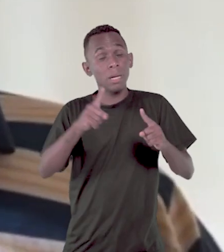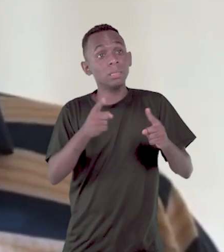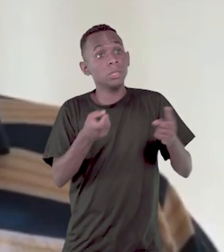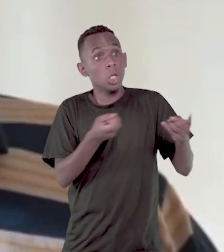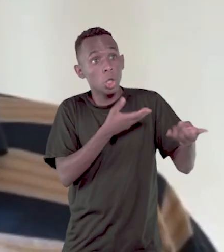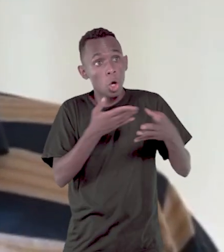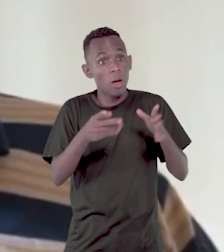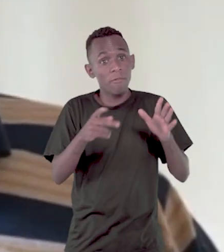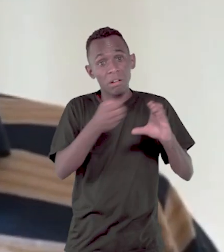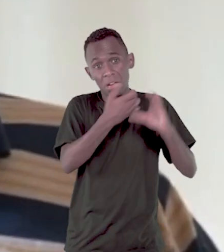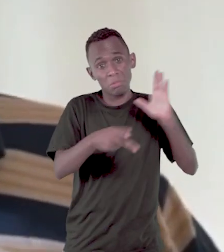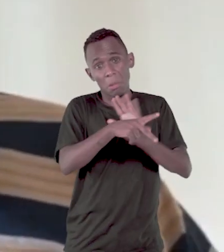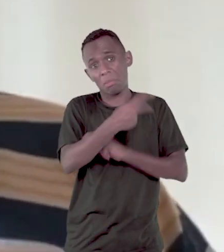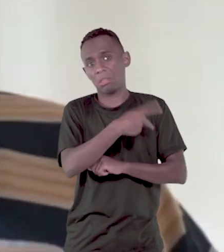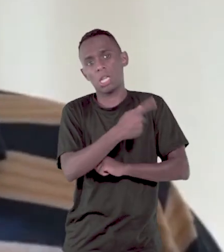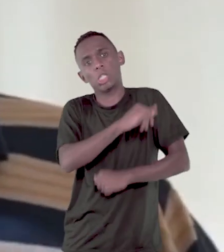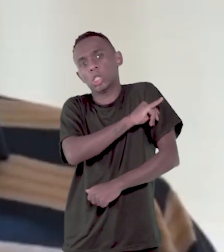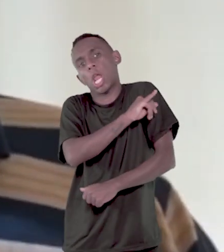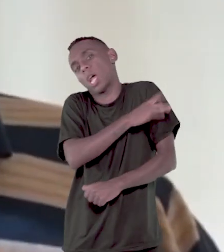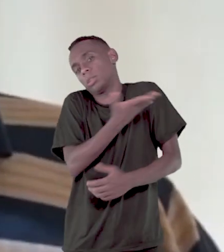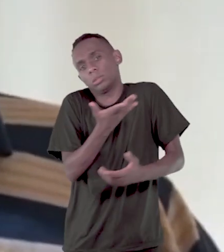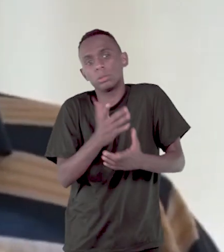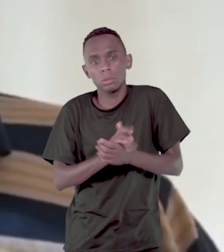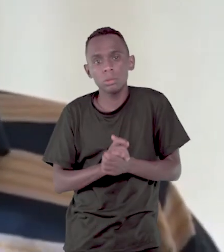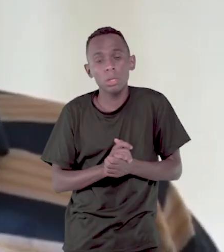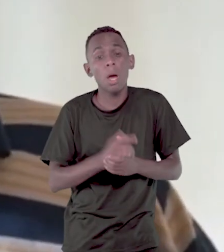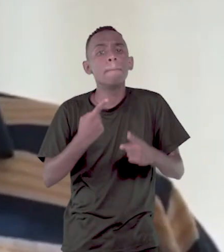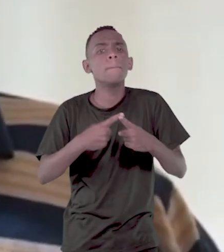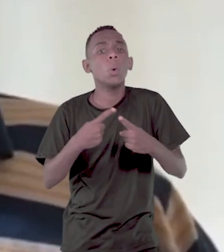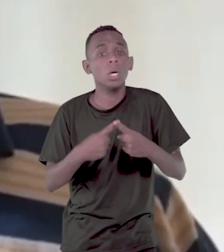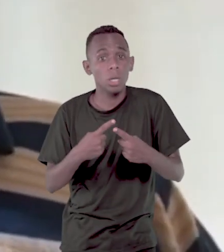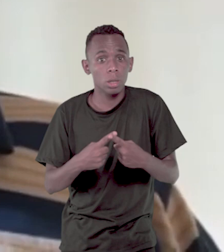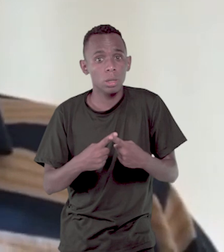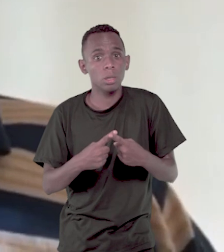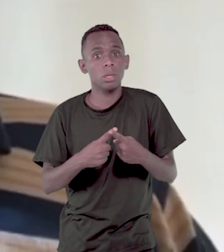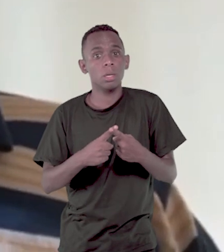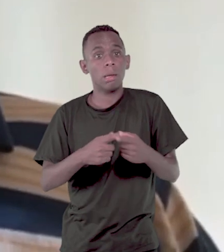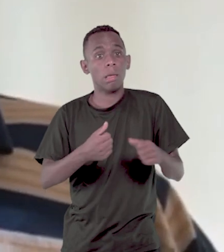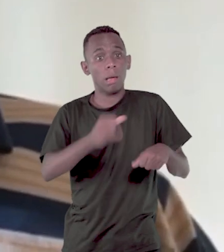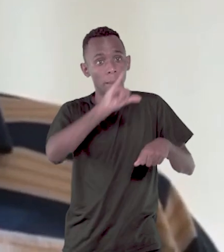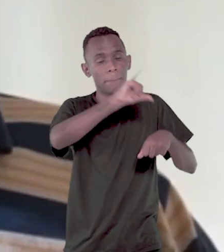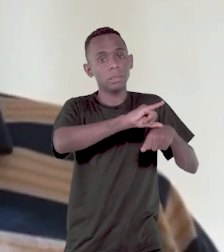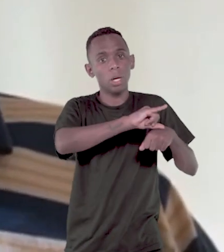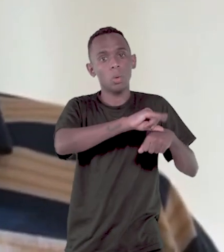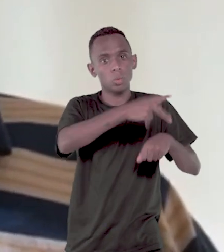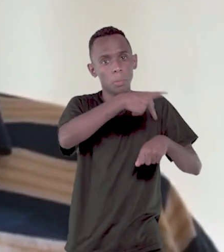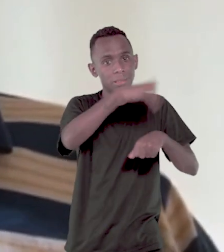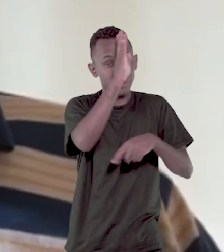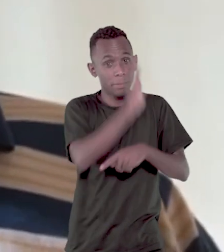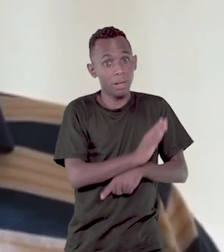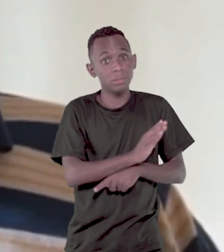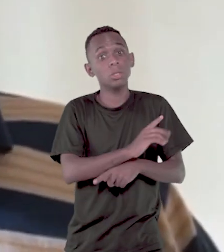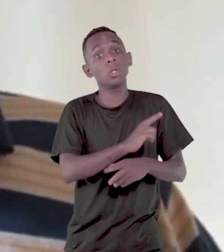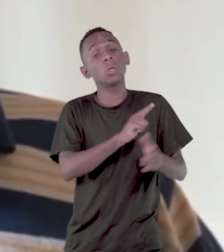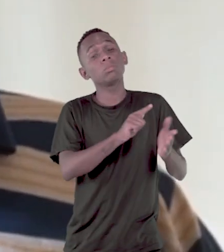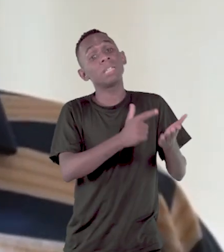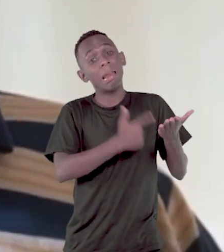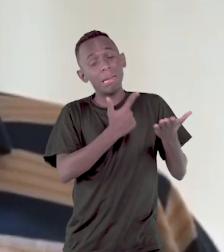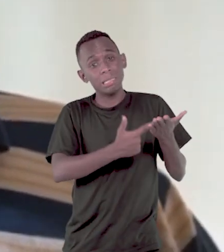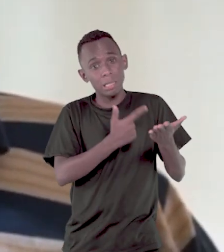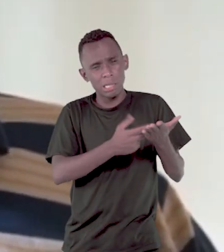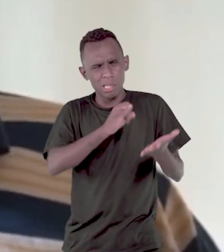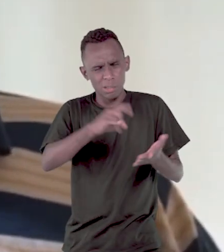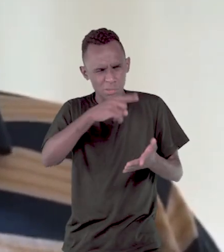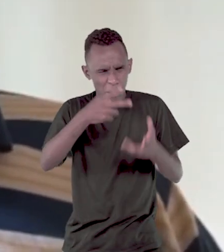mesmo, mas ele era moderno à sua maneira, na sua maneira. Por quê? Era a capital do país e, do ponto de